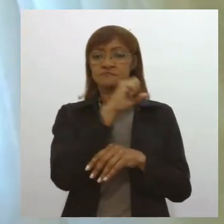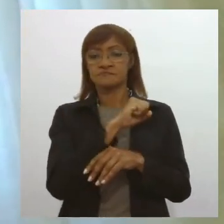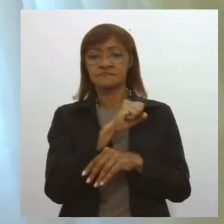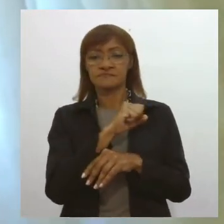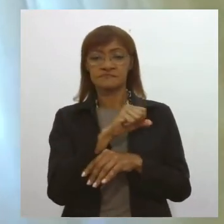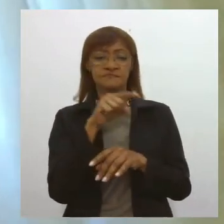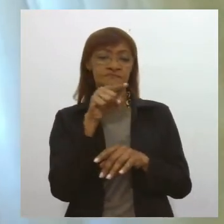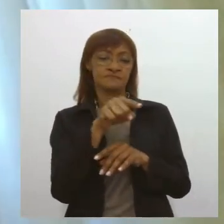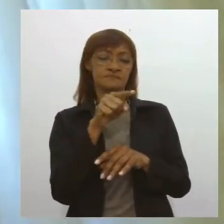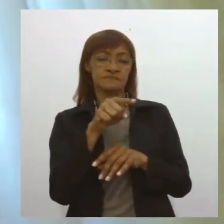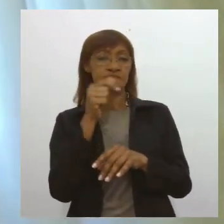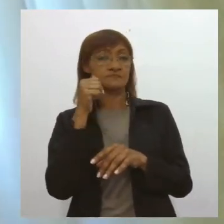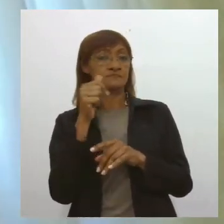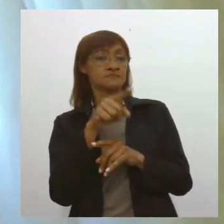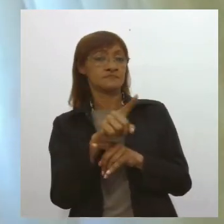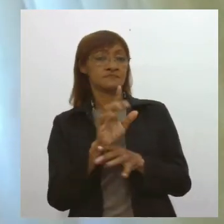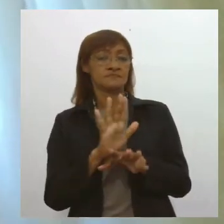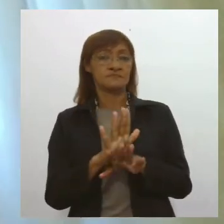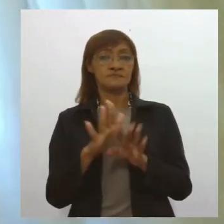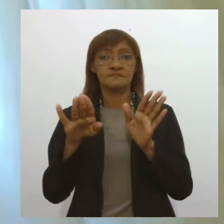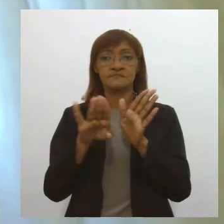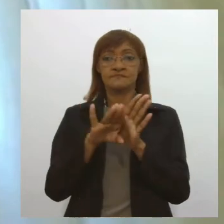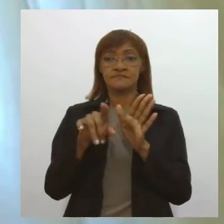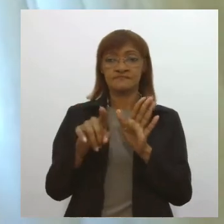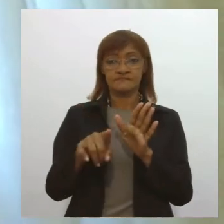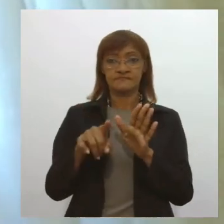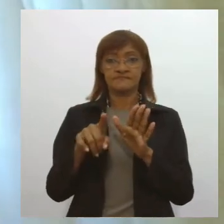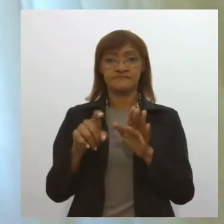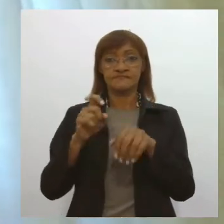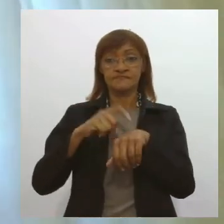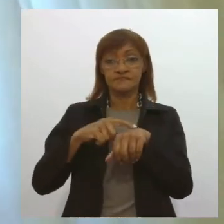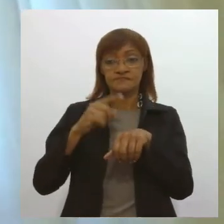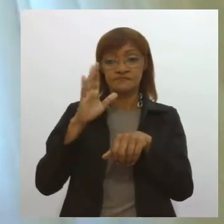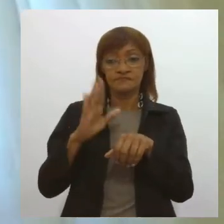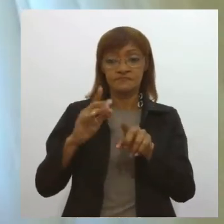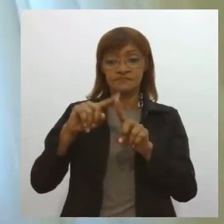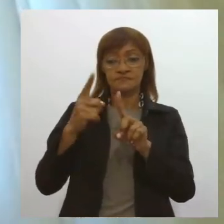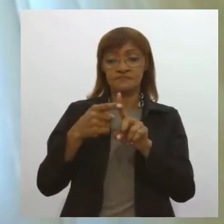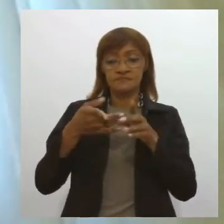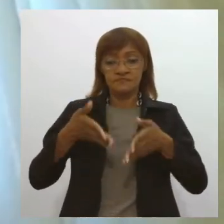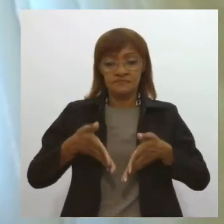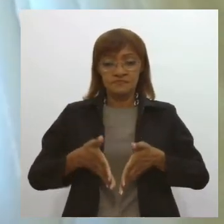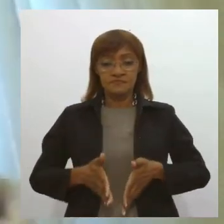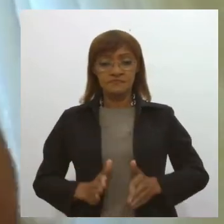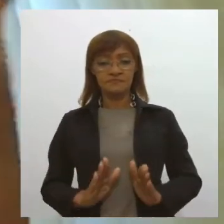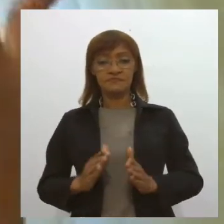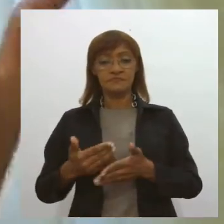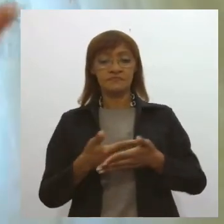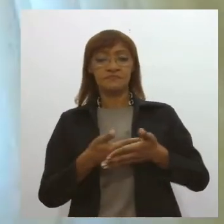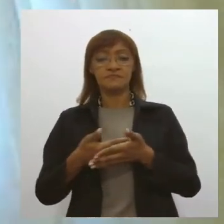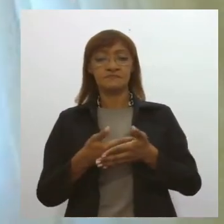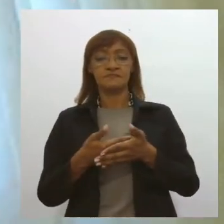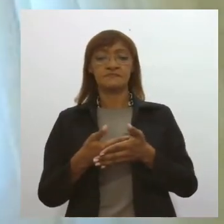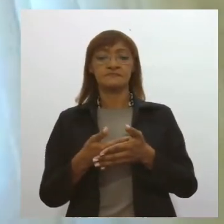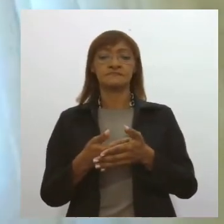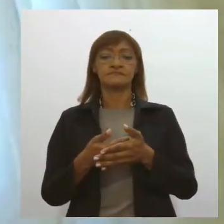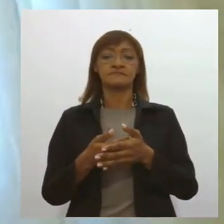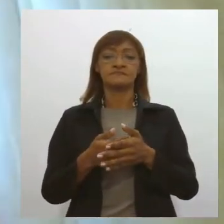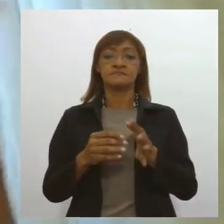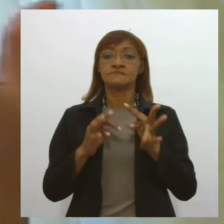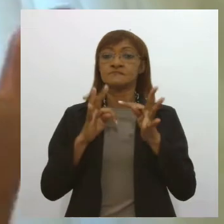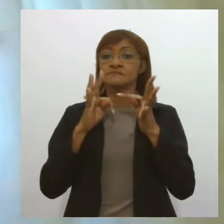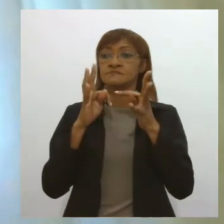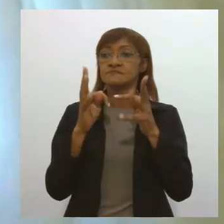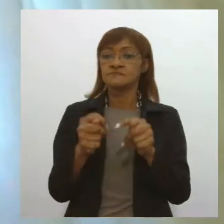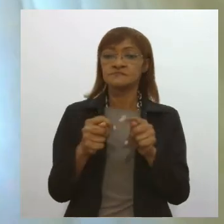vamos supor. Se essa paciente ela chega em trabalho de parto, à maternidade, né? E você está diante de todas as